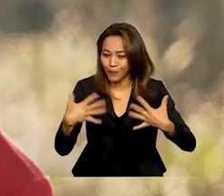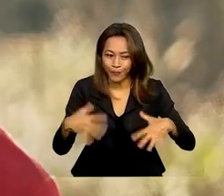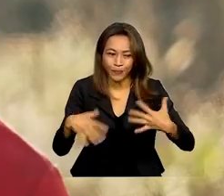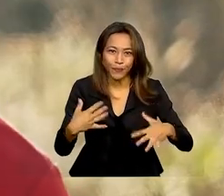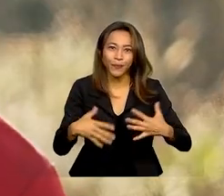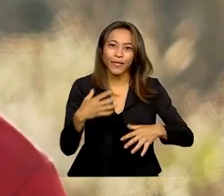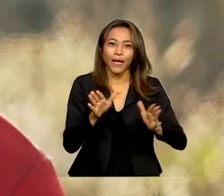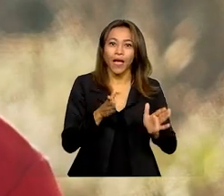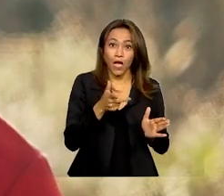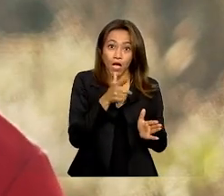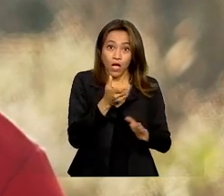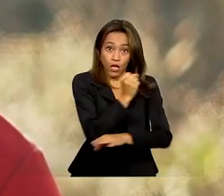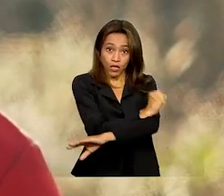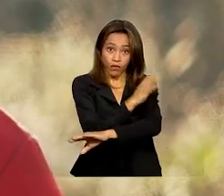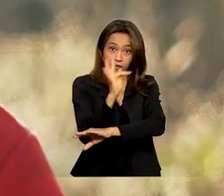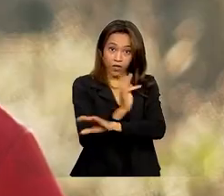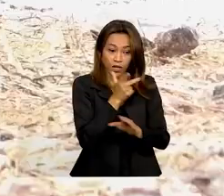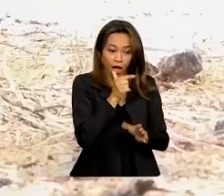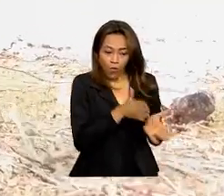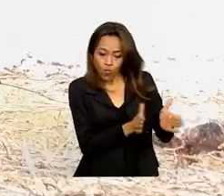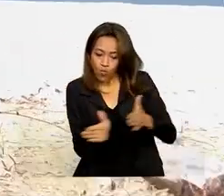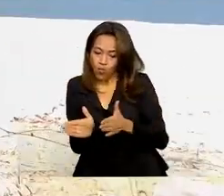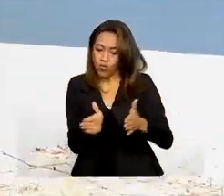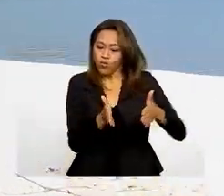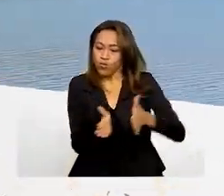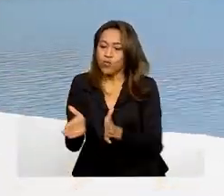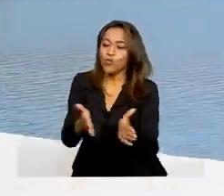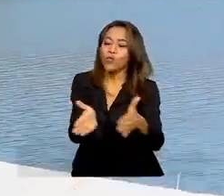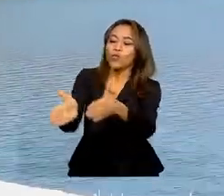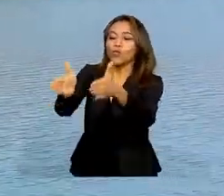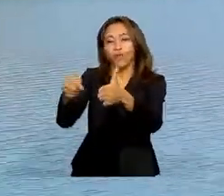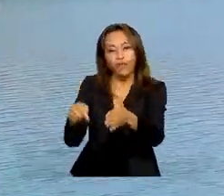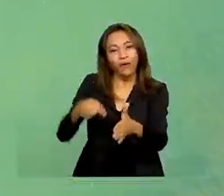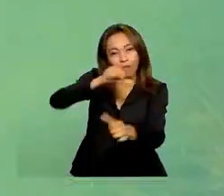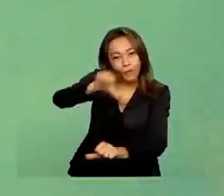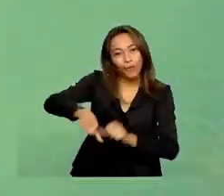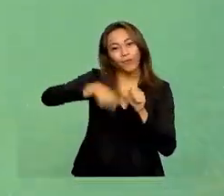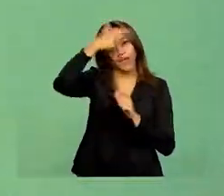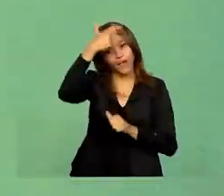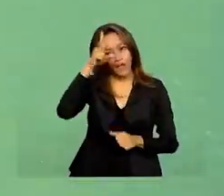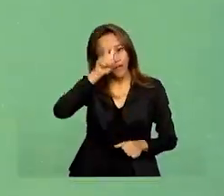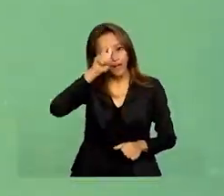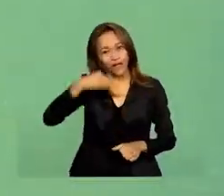que é a transposição do Rio São Francisco, que vai mudar a vida da gente, da história da gente.